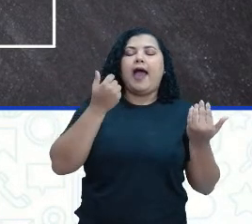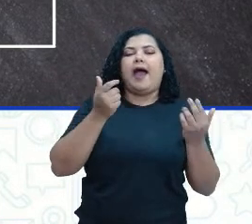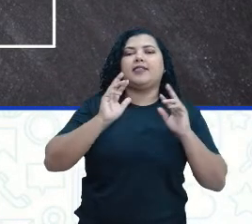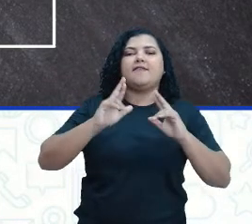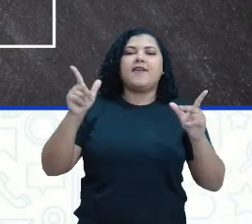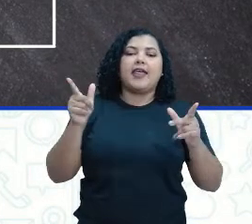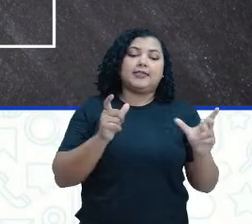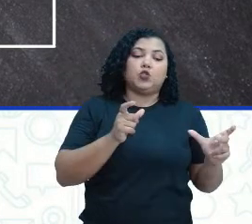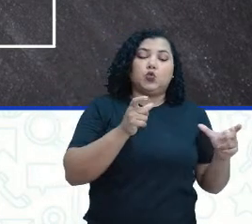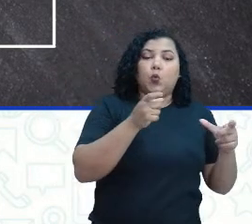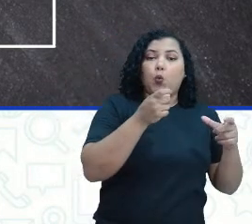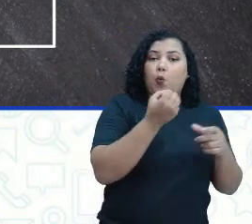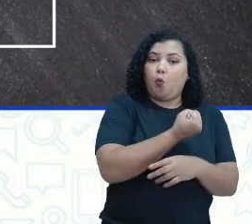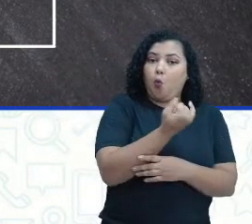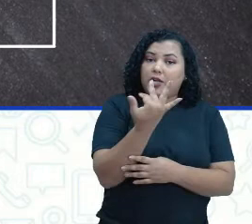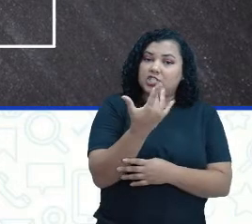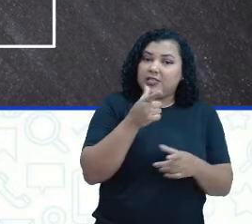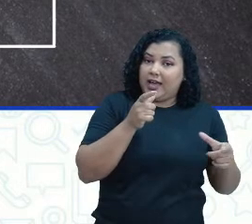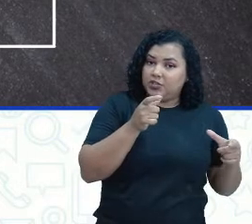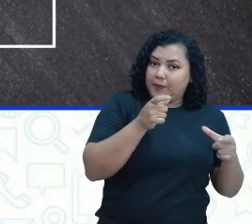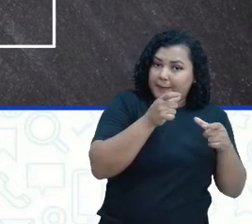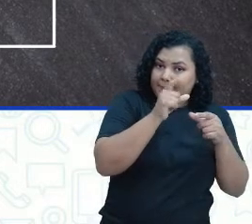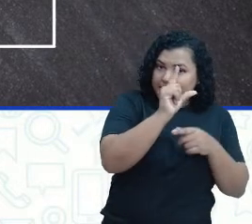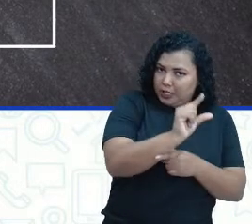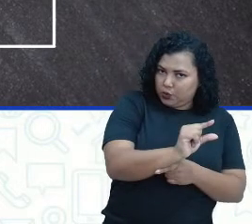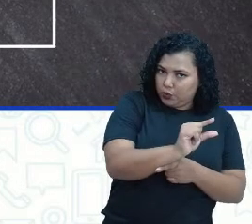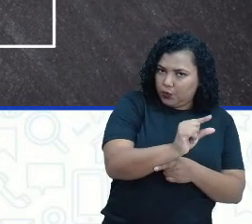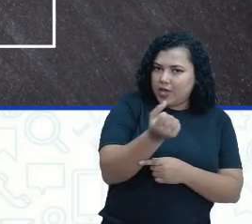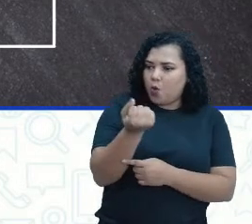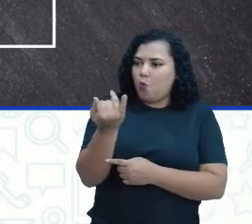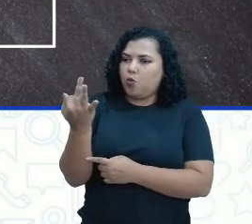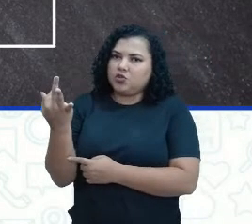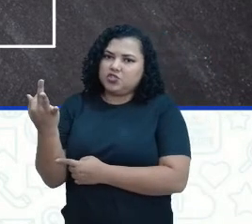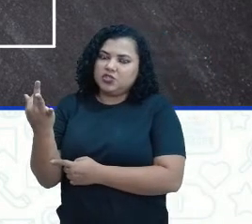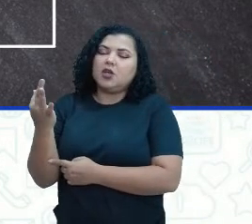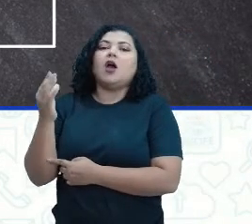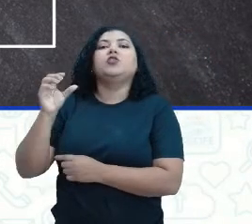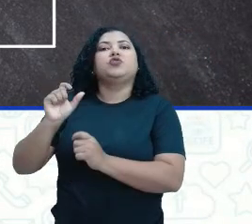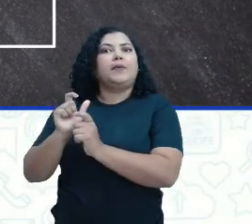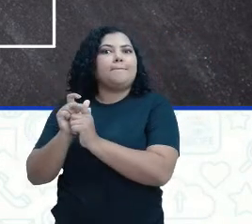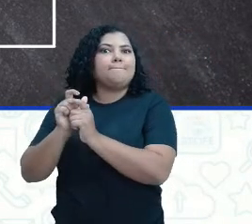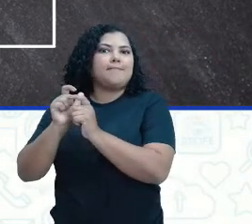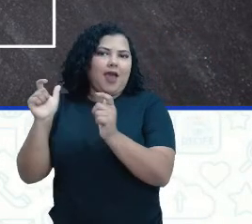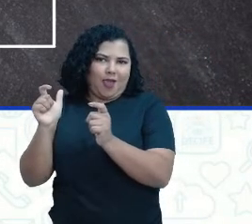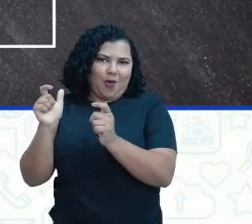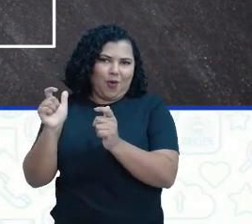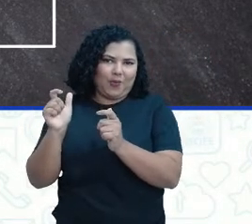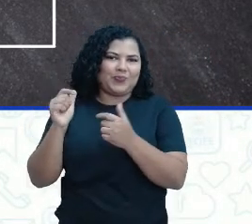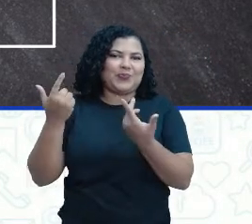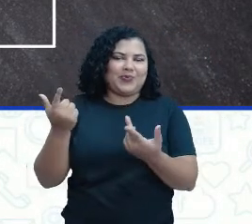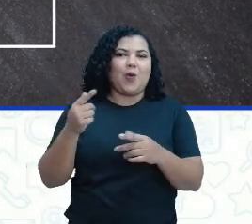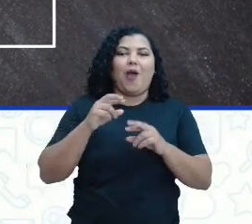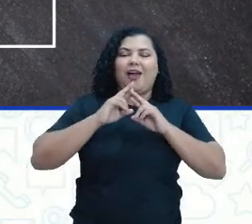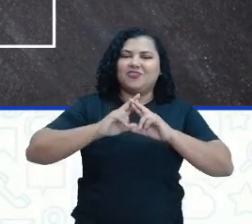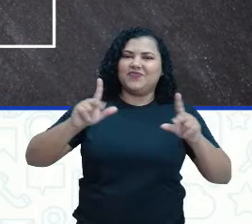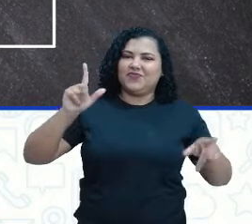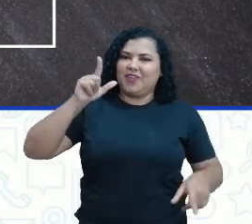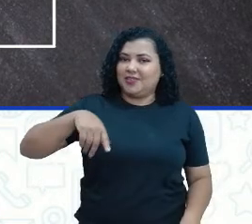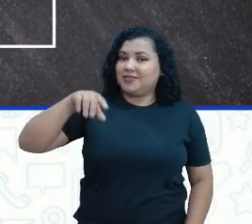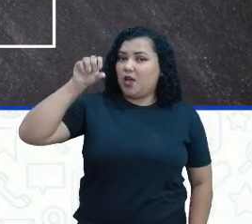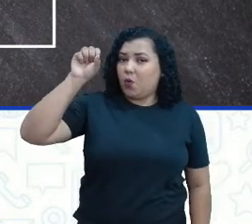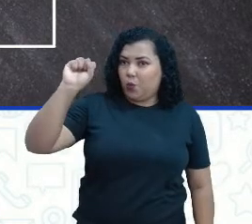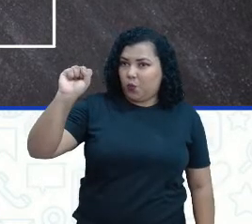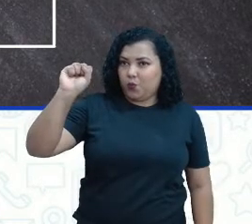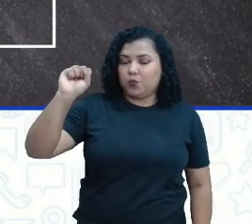diferença da menor pontuação para a maior pontuação é de 8 pontos, tá certo? Tenta depois, como eu disse, tudo